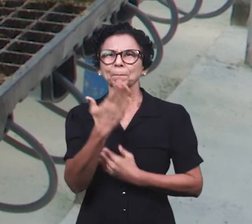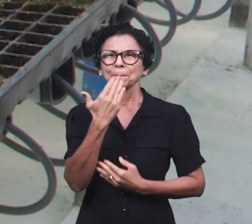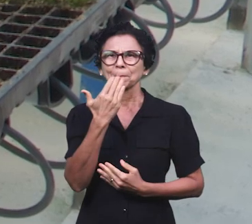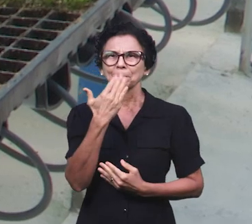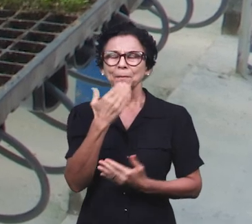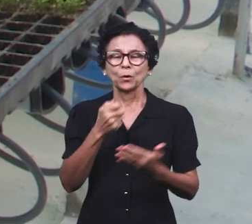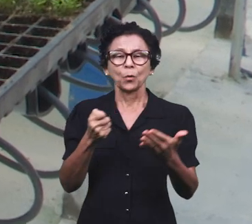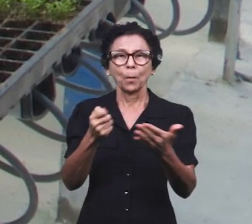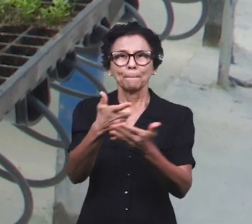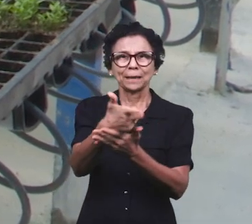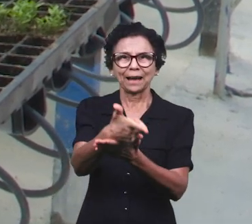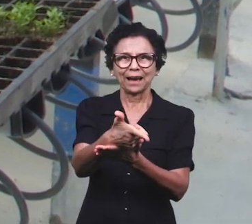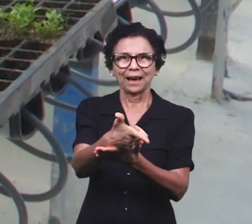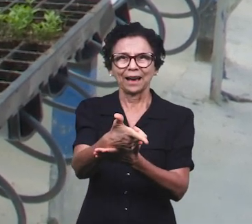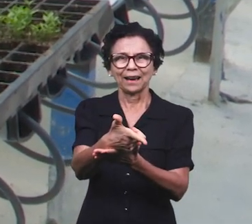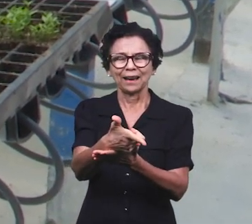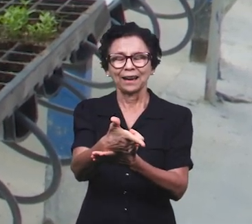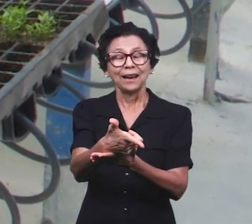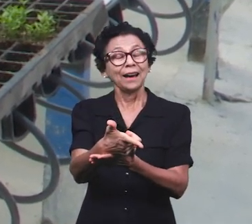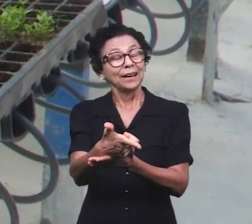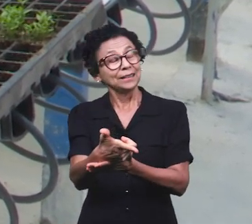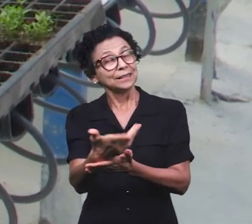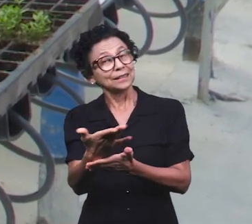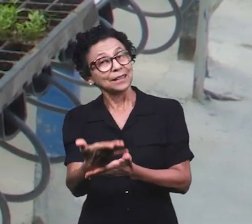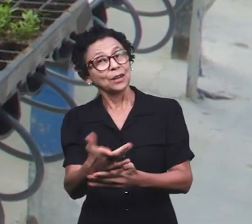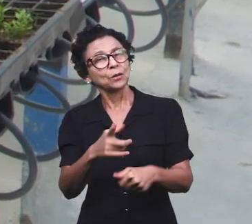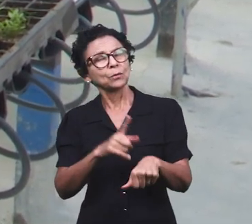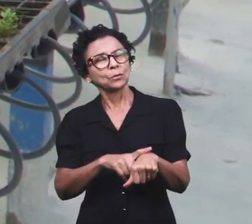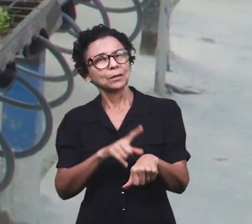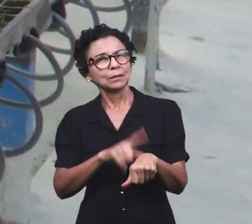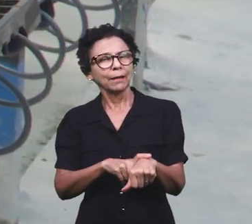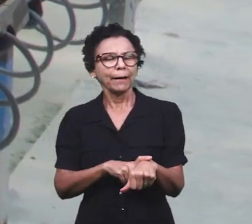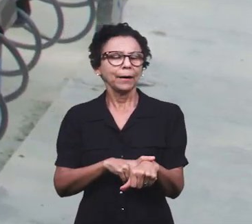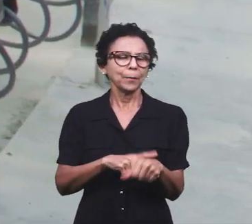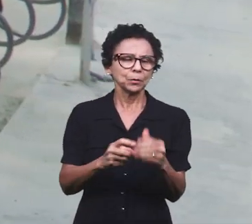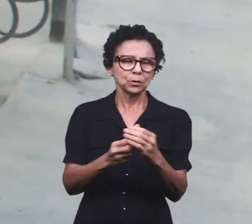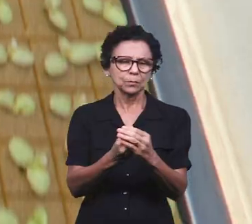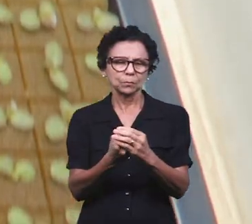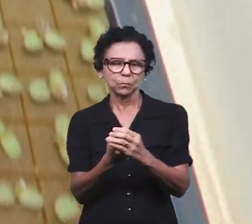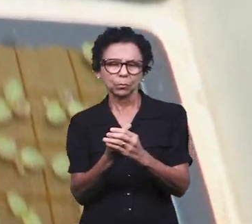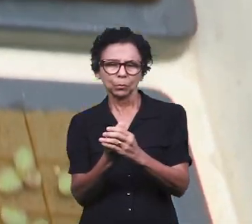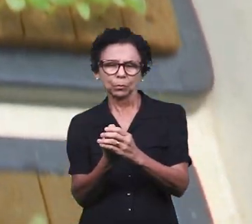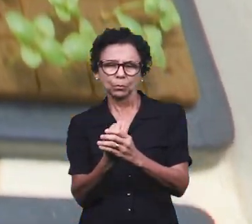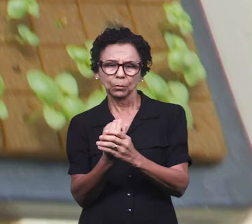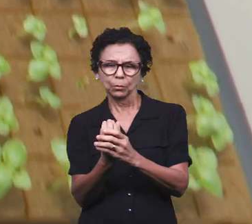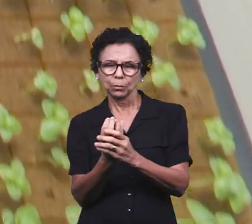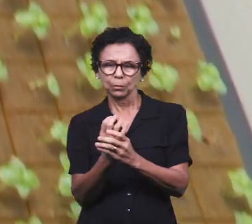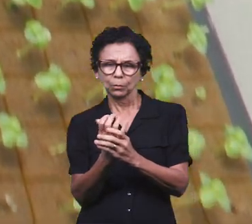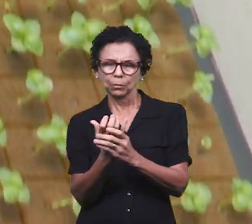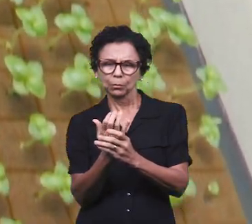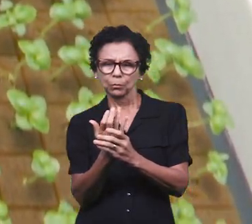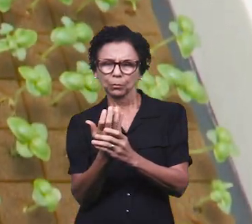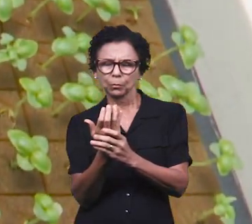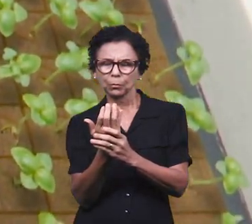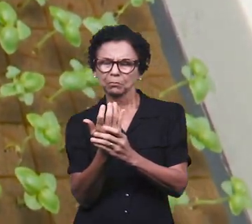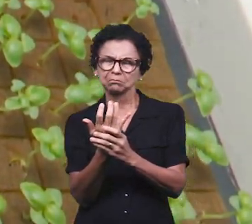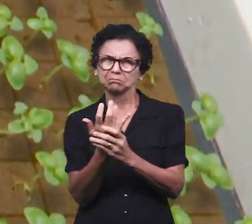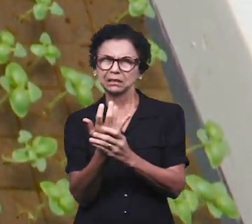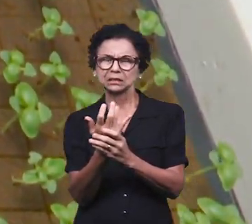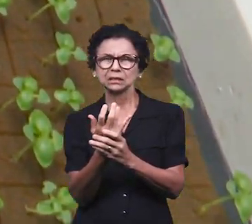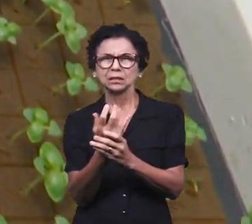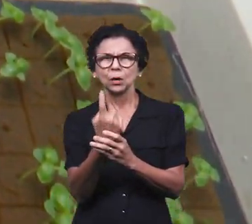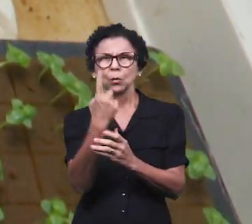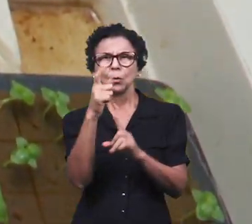Dessa forma, o produtor consegue otimizar o tempo de desenvolvimento das plantas. Esse processo todo ele dura em torno de